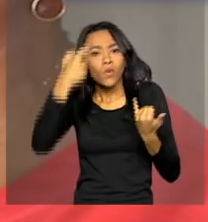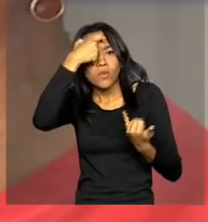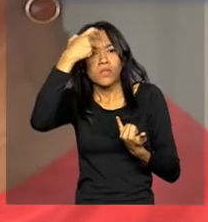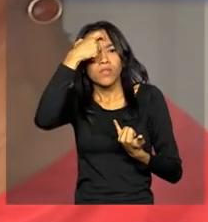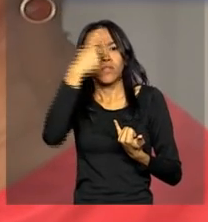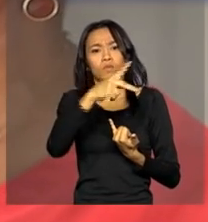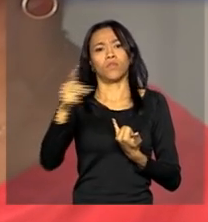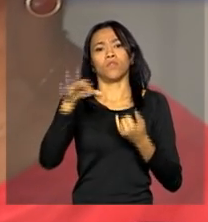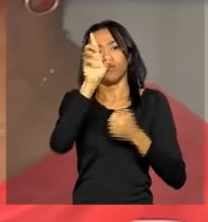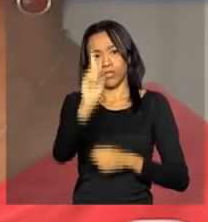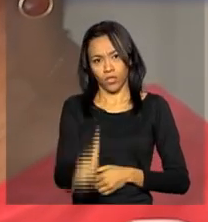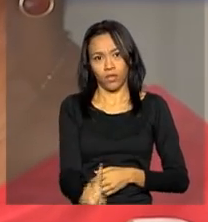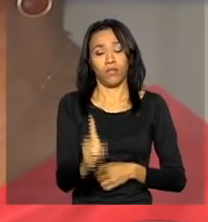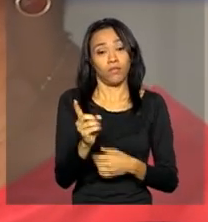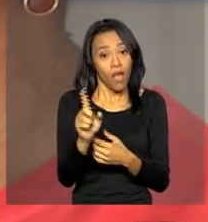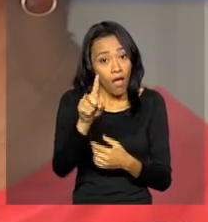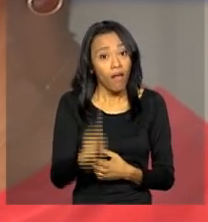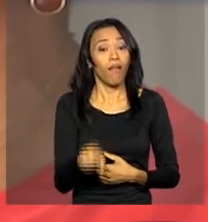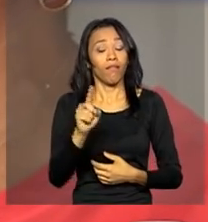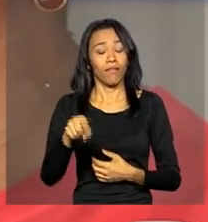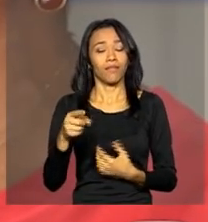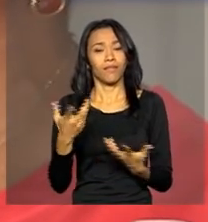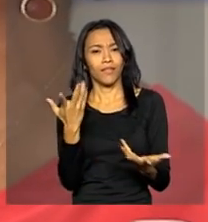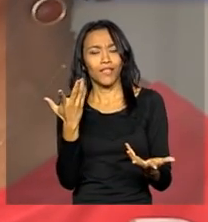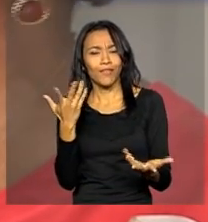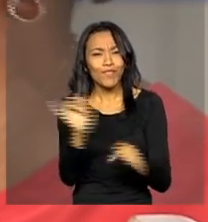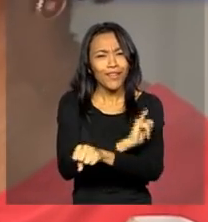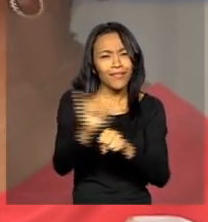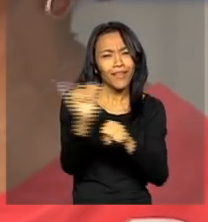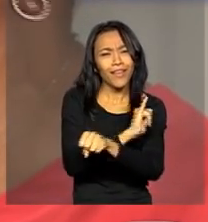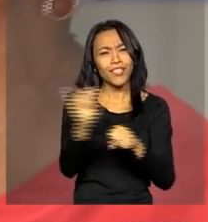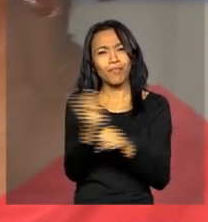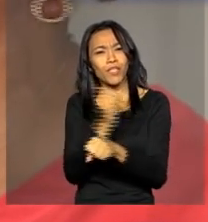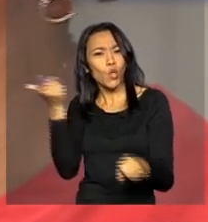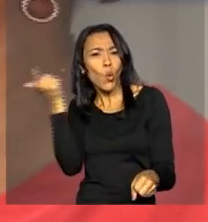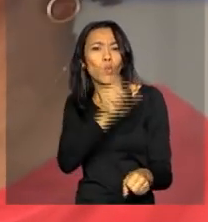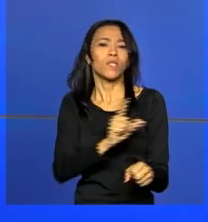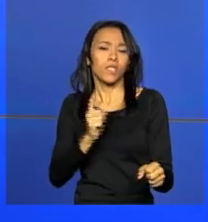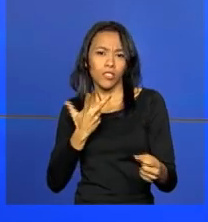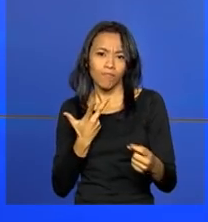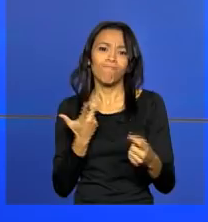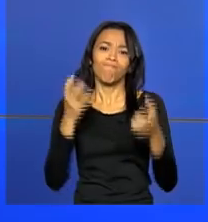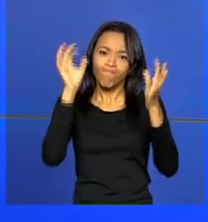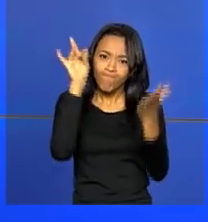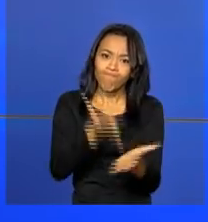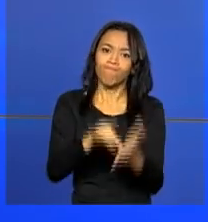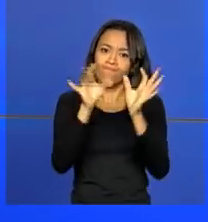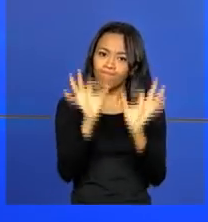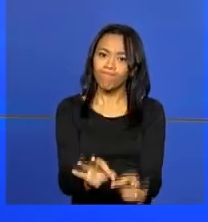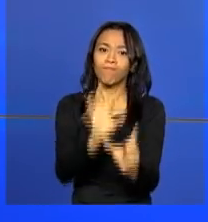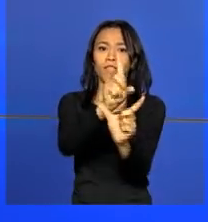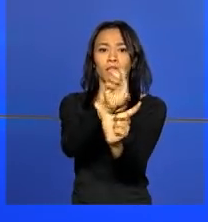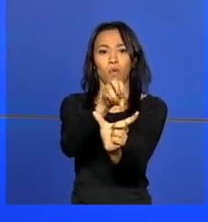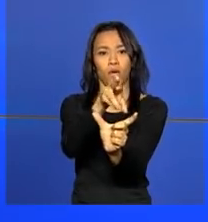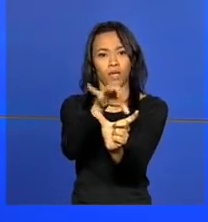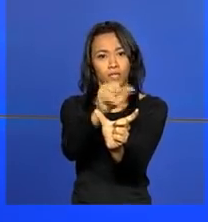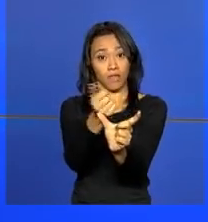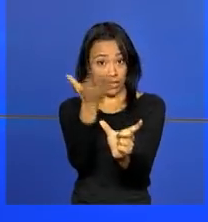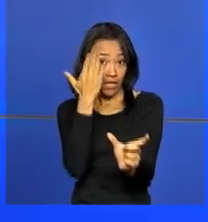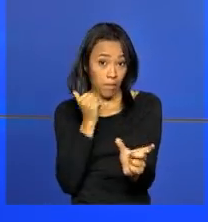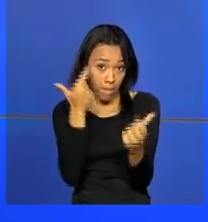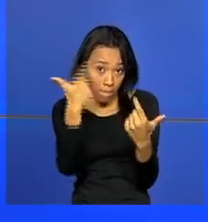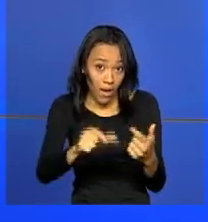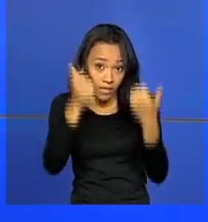dos seus direitos, porque é a forma como nós temos de uma democracia se concretizar. A entrevista completa da ministra